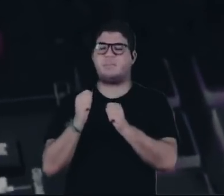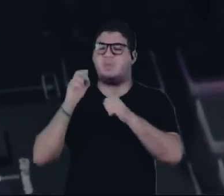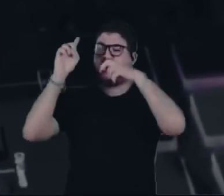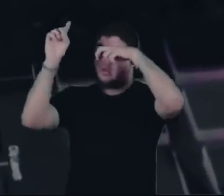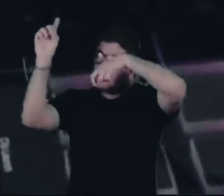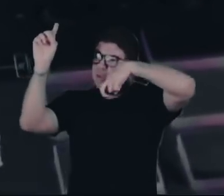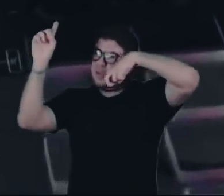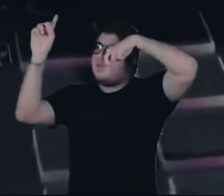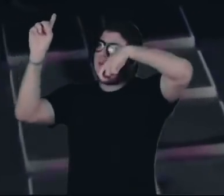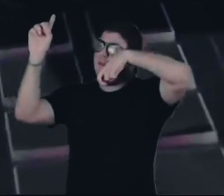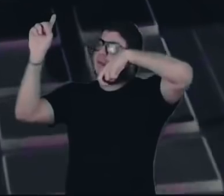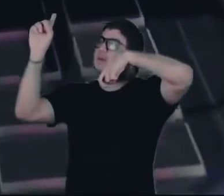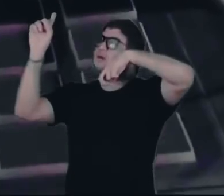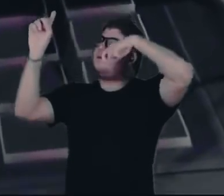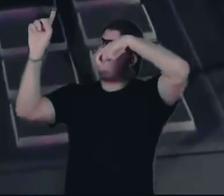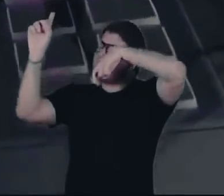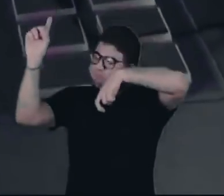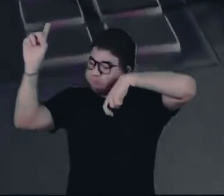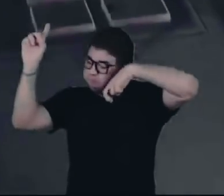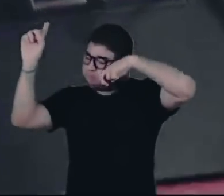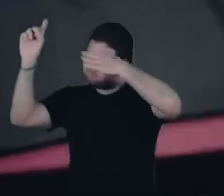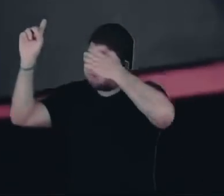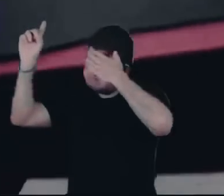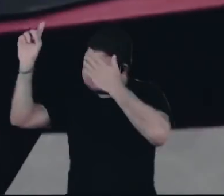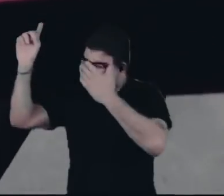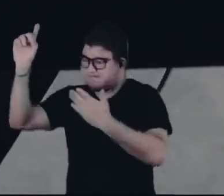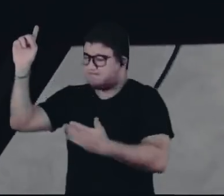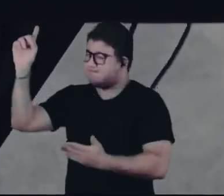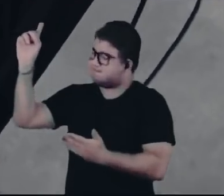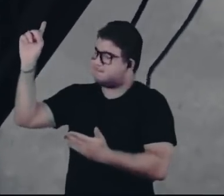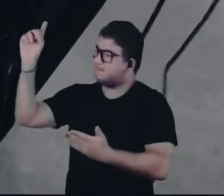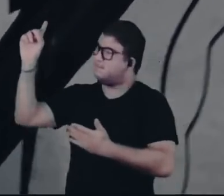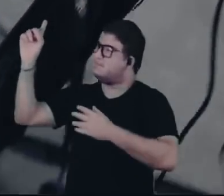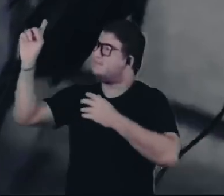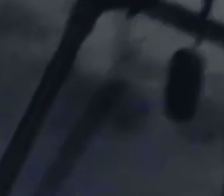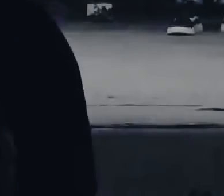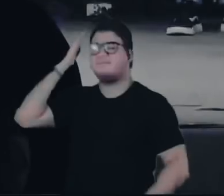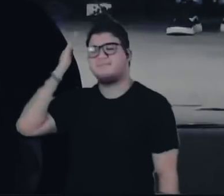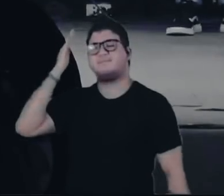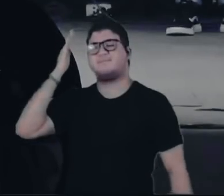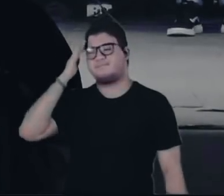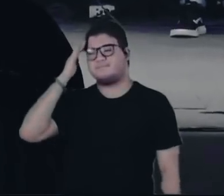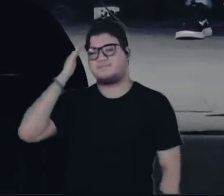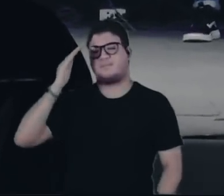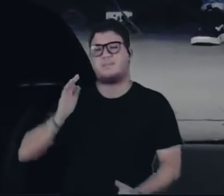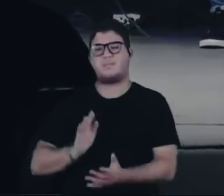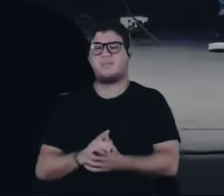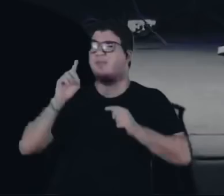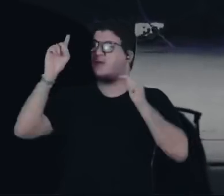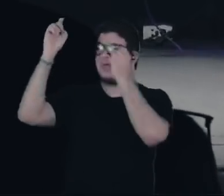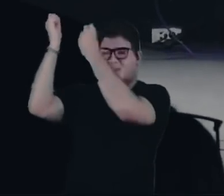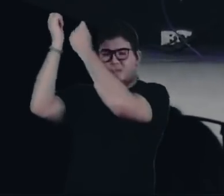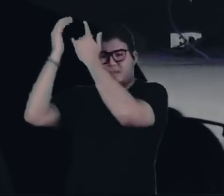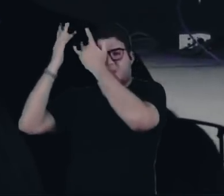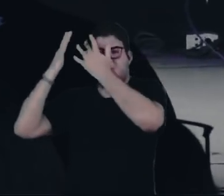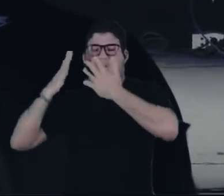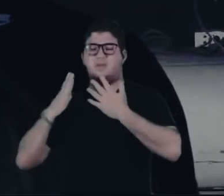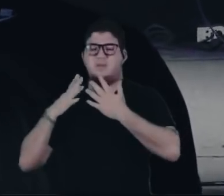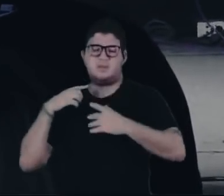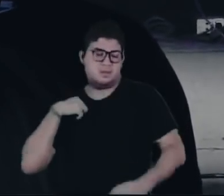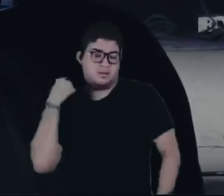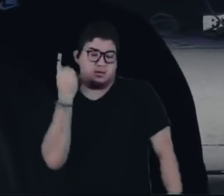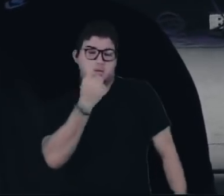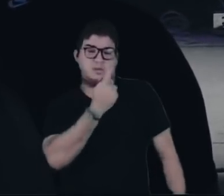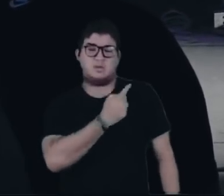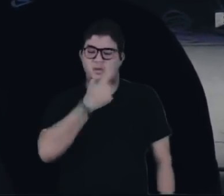render totalmente à presença desse Deus e entender que se ele é doador,